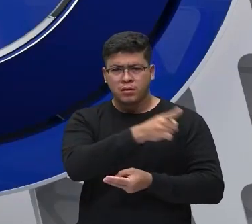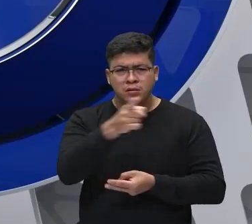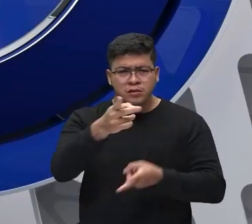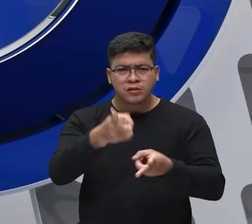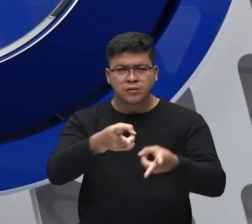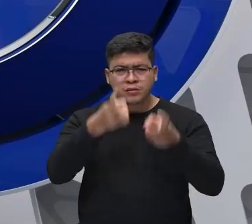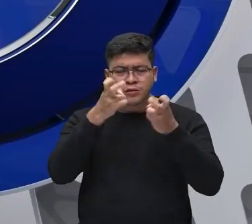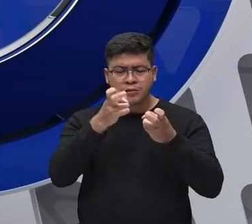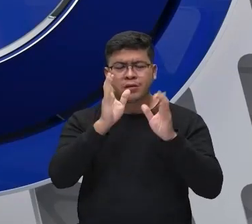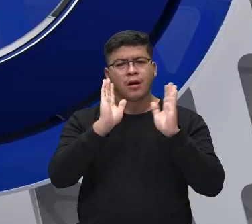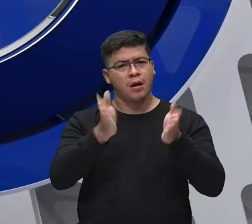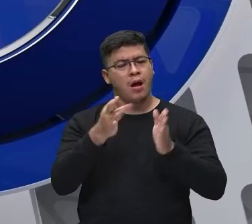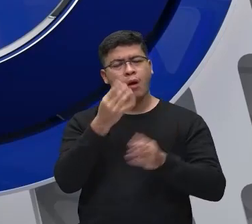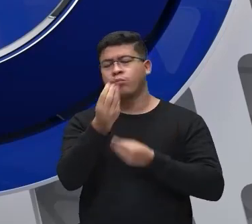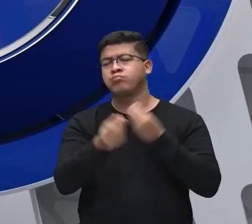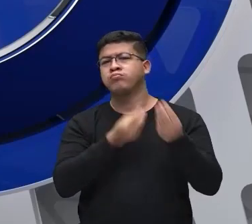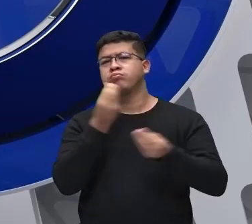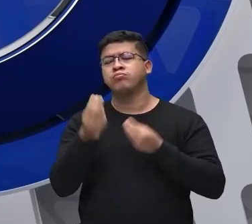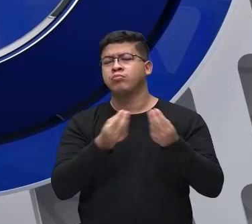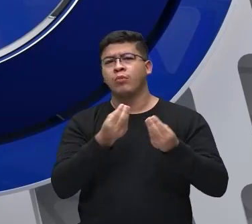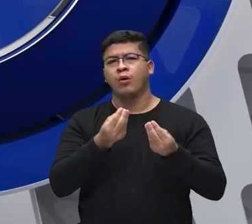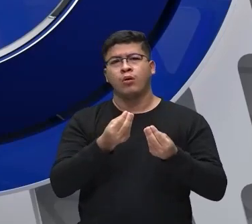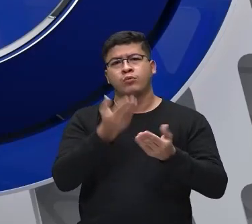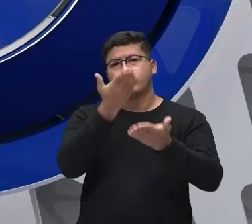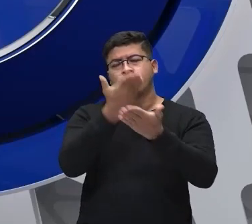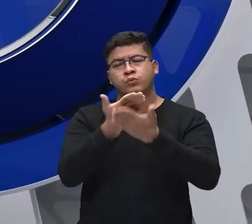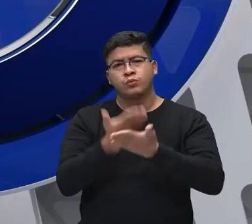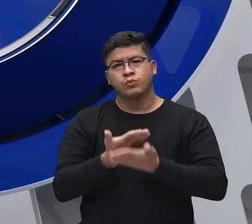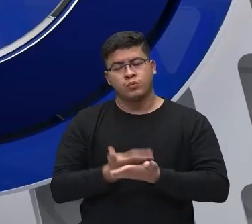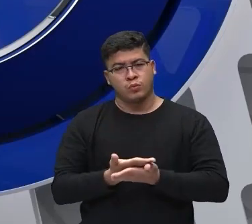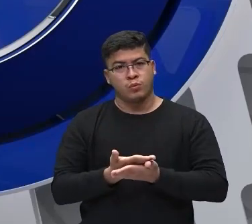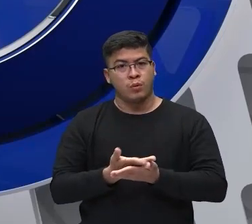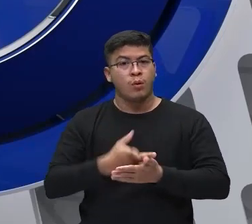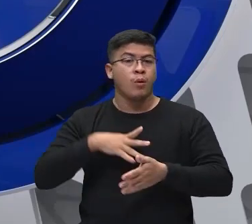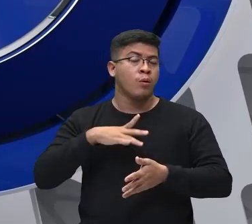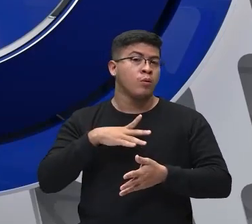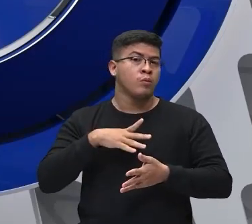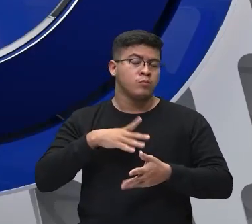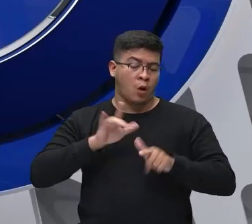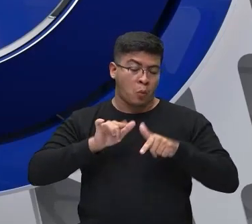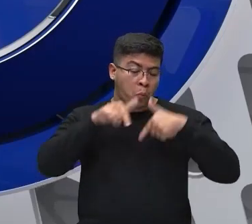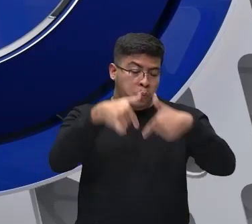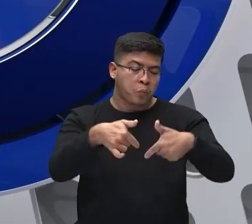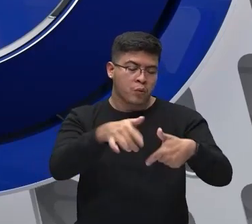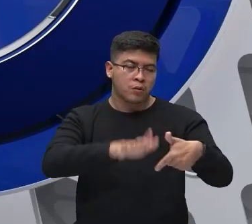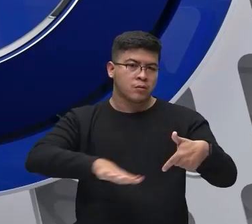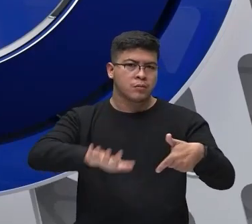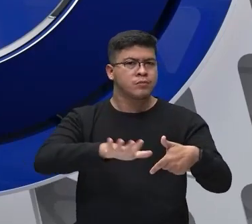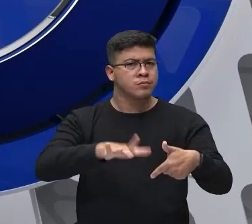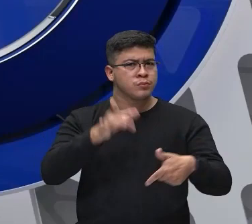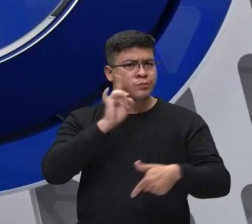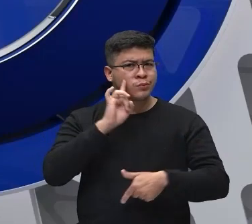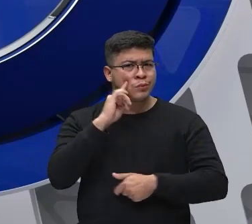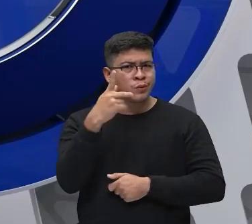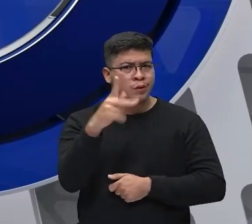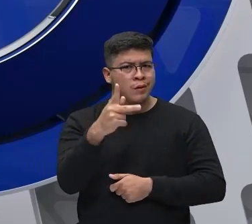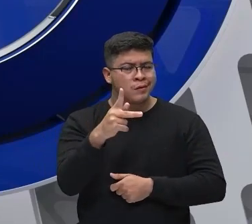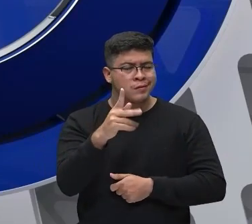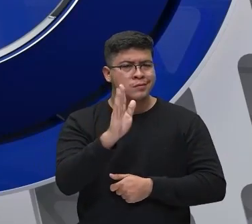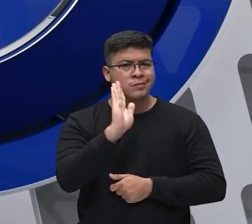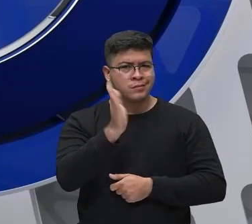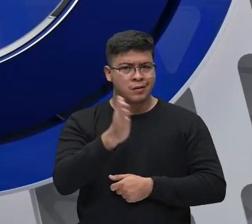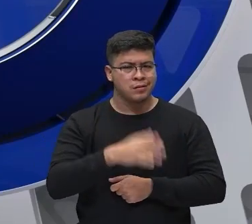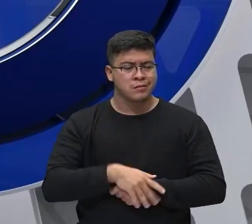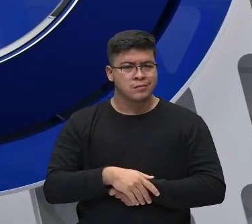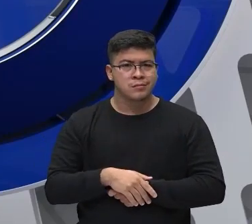percebeu esse estudo da termodinâmica, essas aplicações da termodinâmica no seu dia a dia?